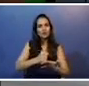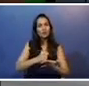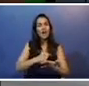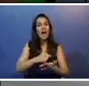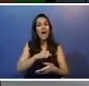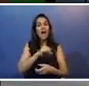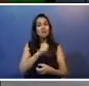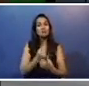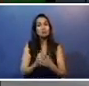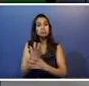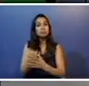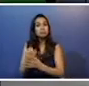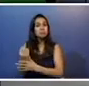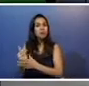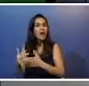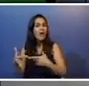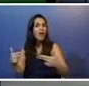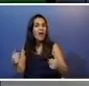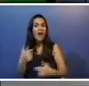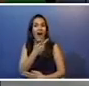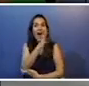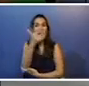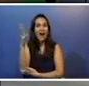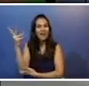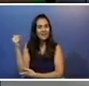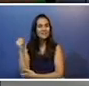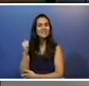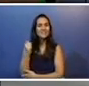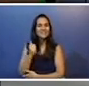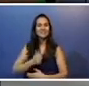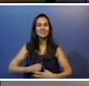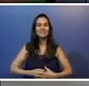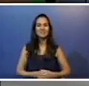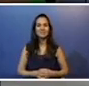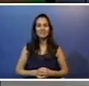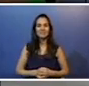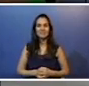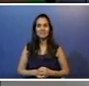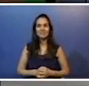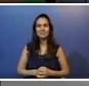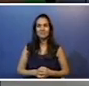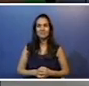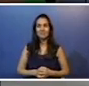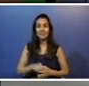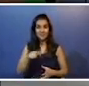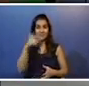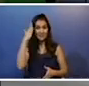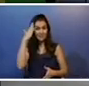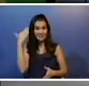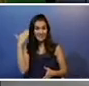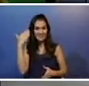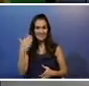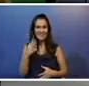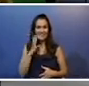ambiente. Muitas árvores nascem através deste processo. Você sabia?